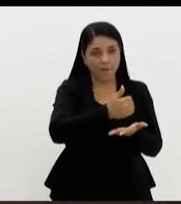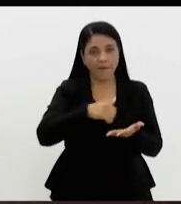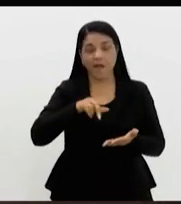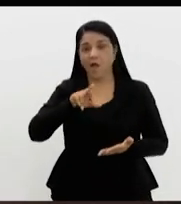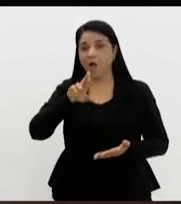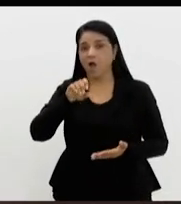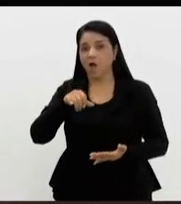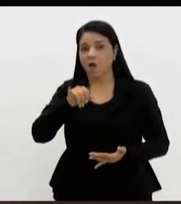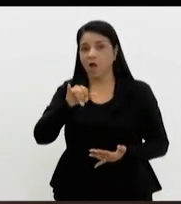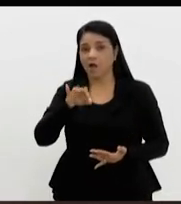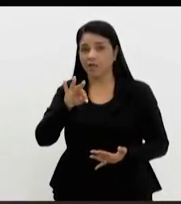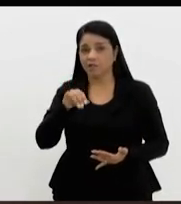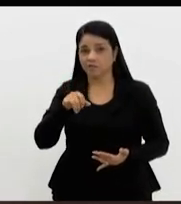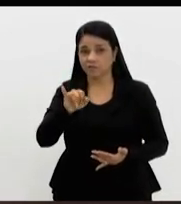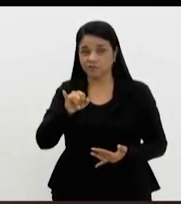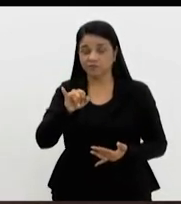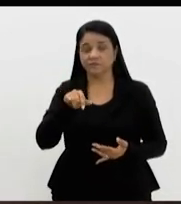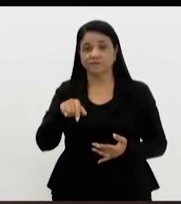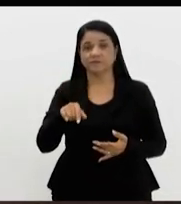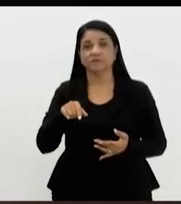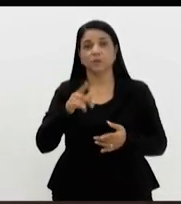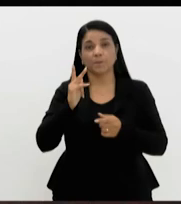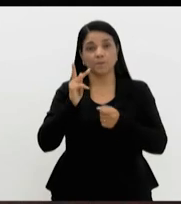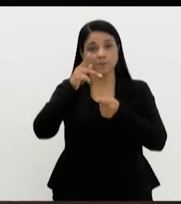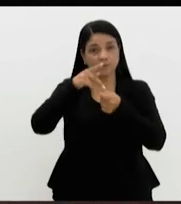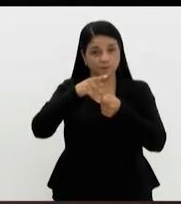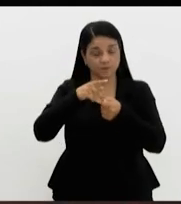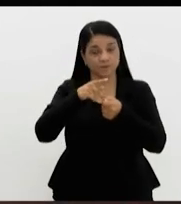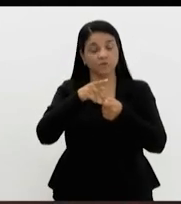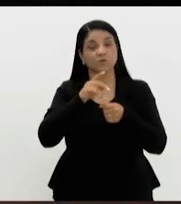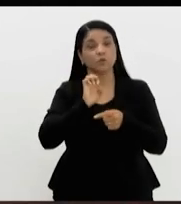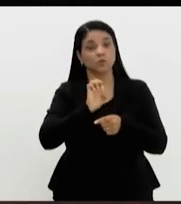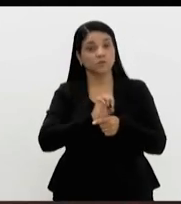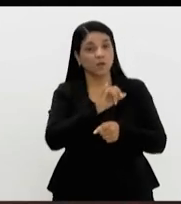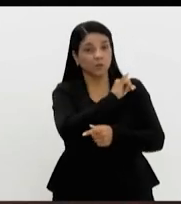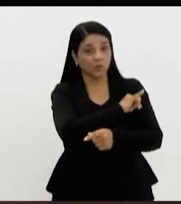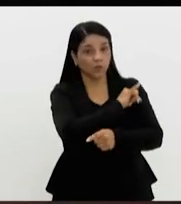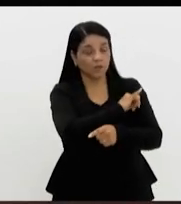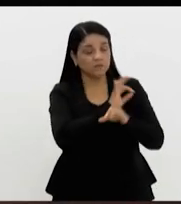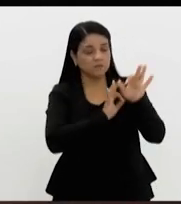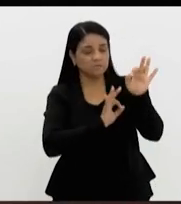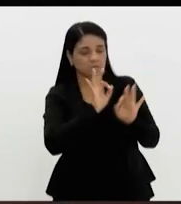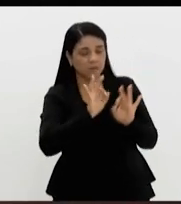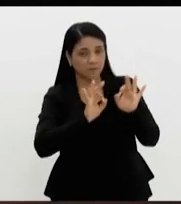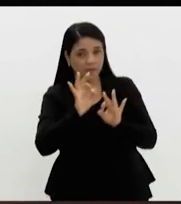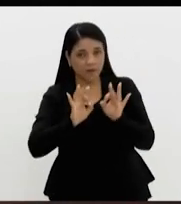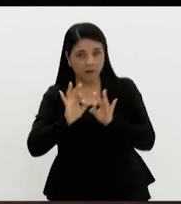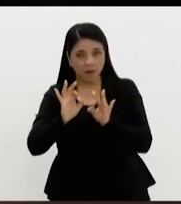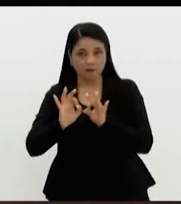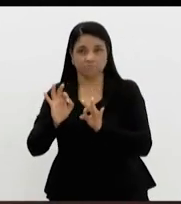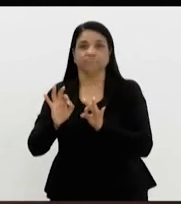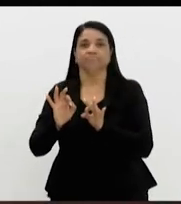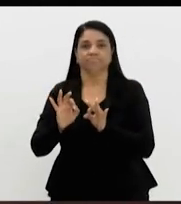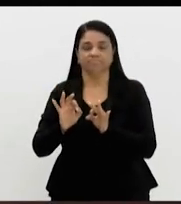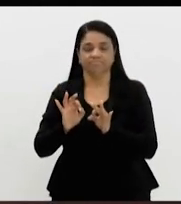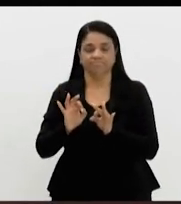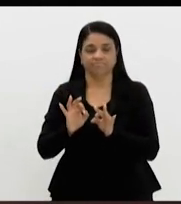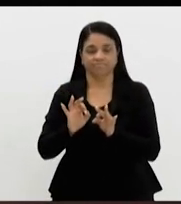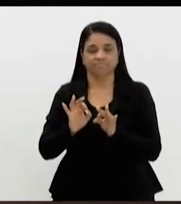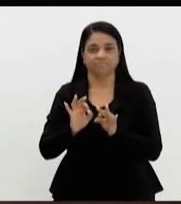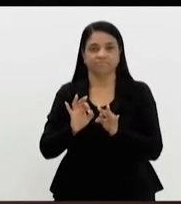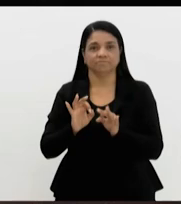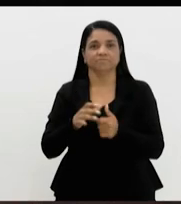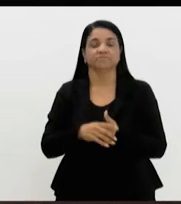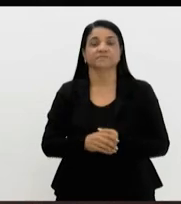do Rio de Janeiro se preparar para a sua dependência econômica de produção de petróleo. Ou